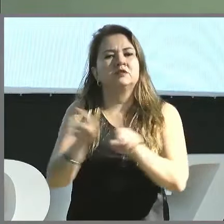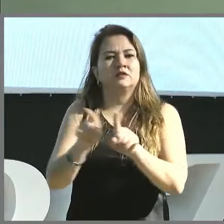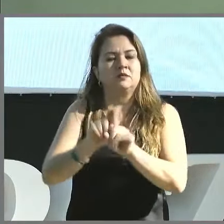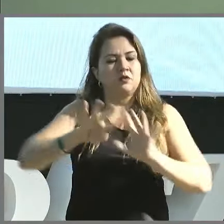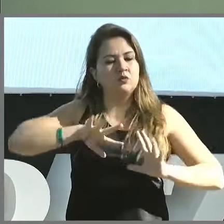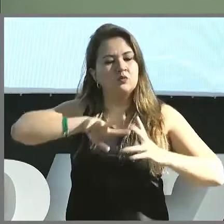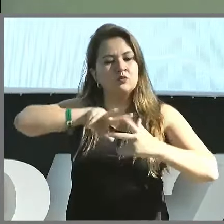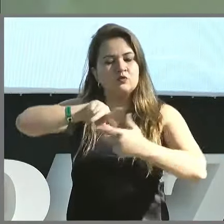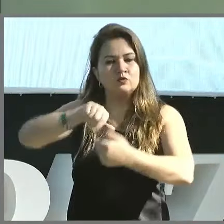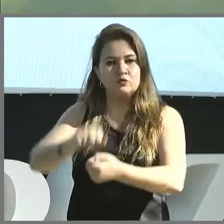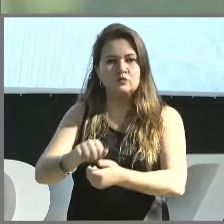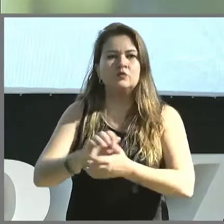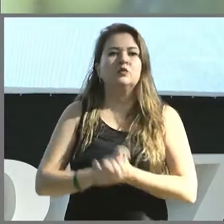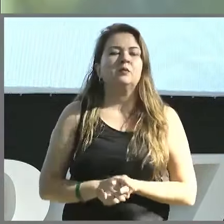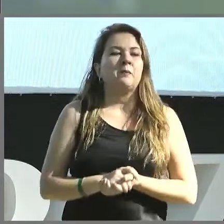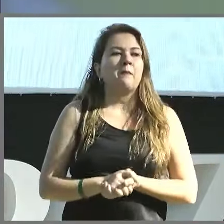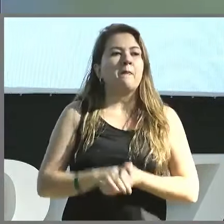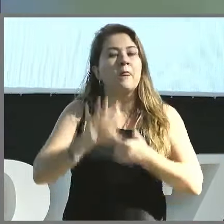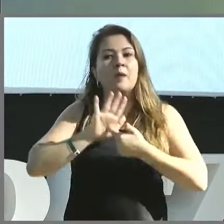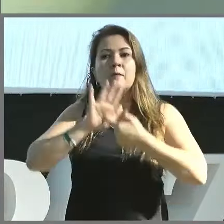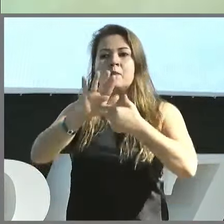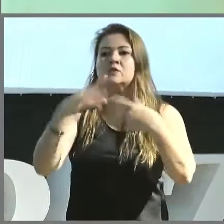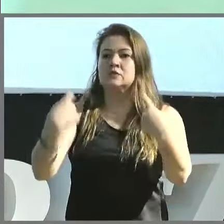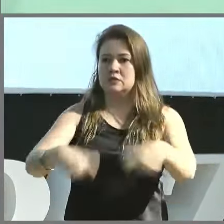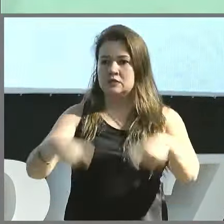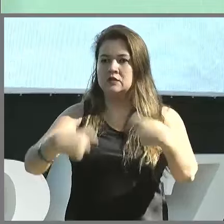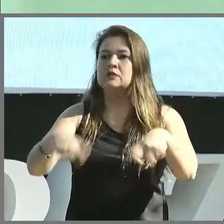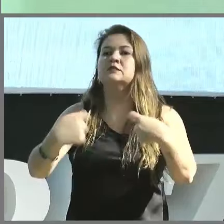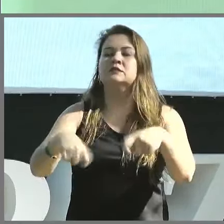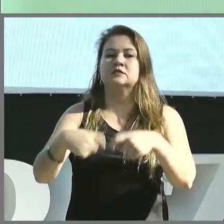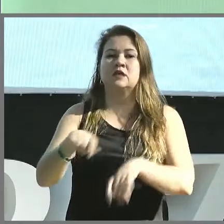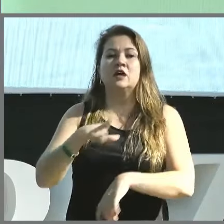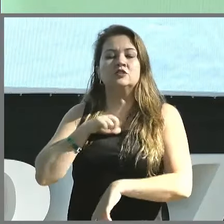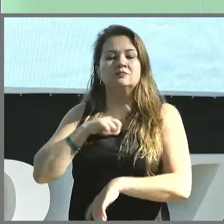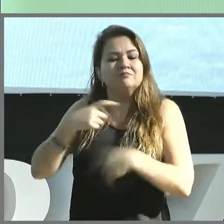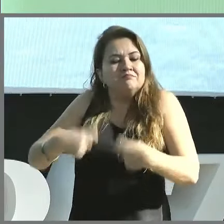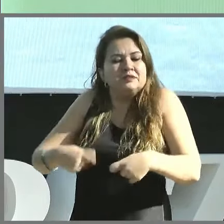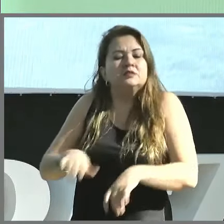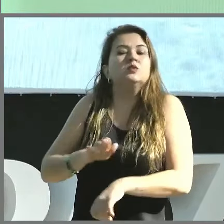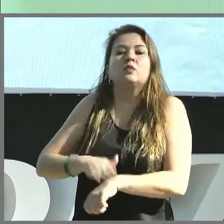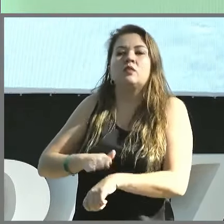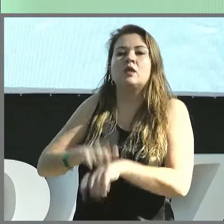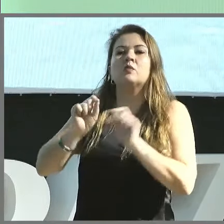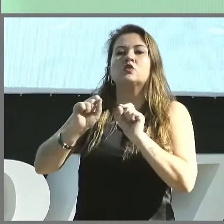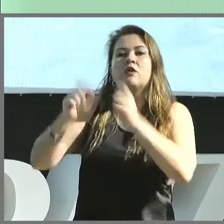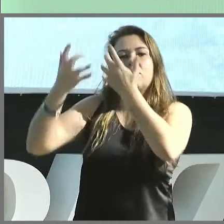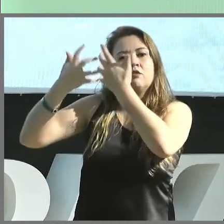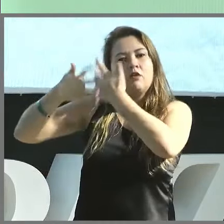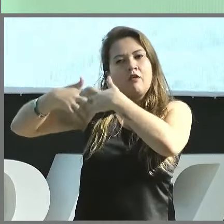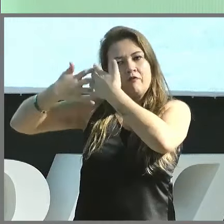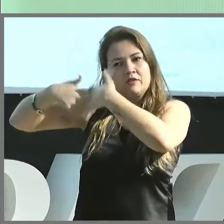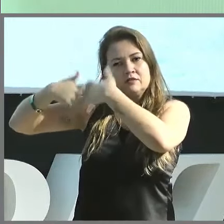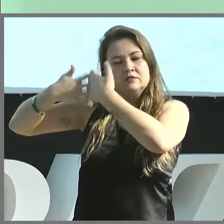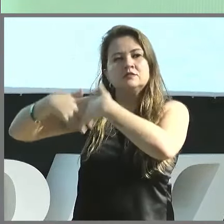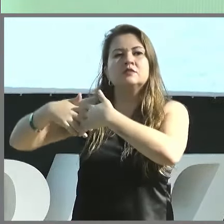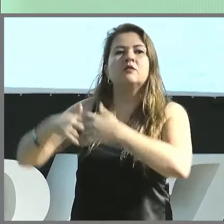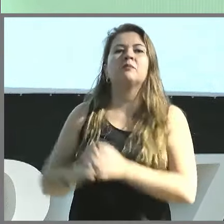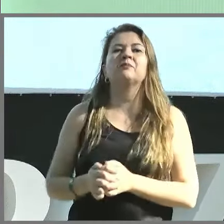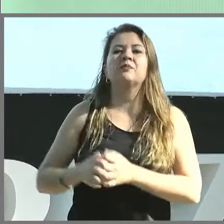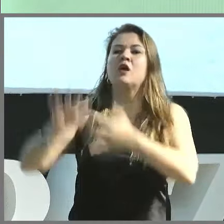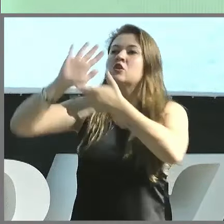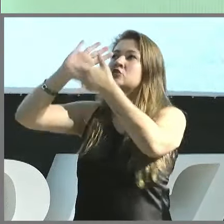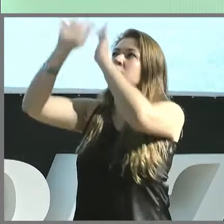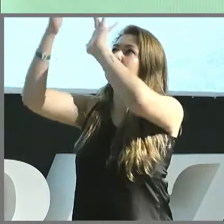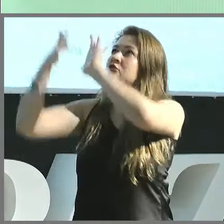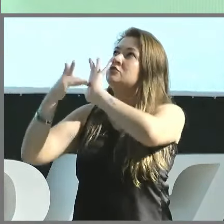mundo, assinalando a necessidade de um tempo de reflexão. A figura de Jesus ao